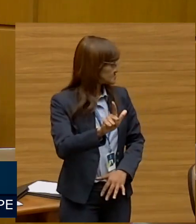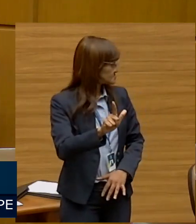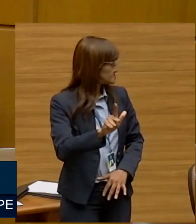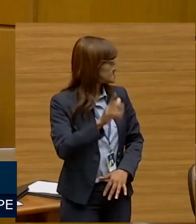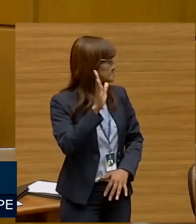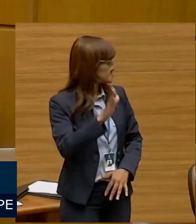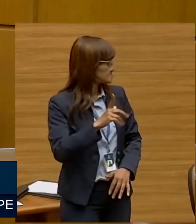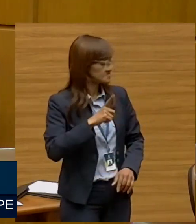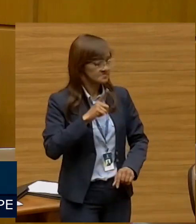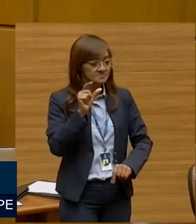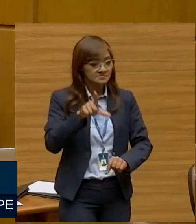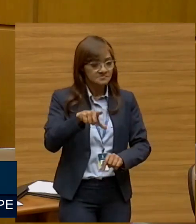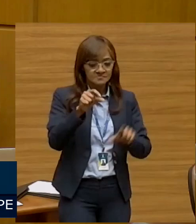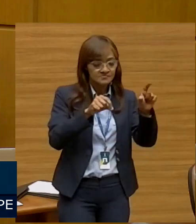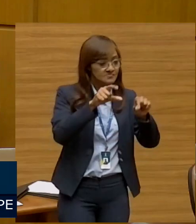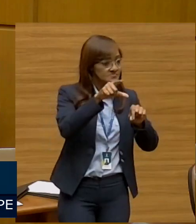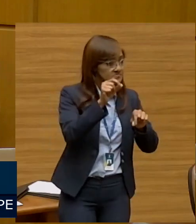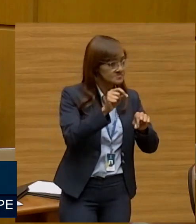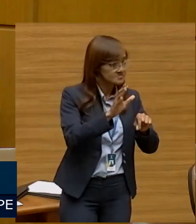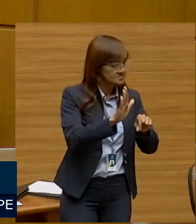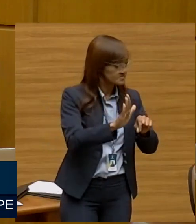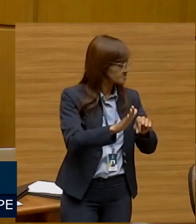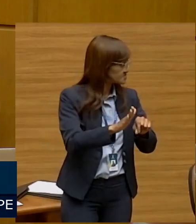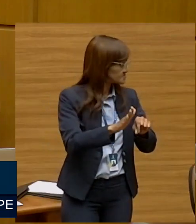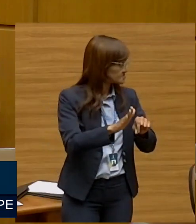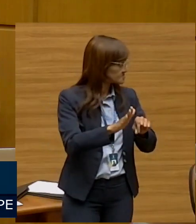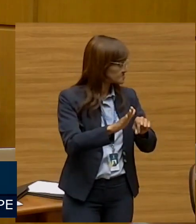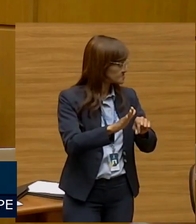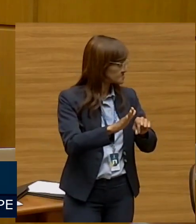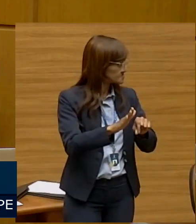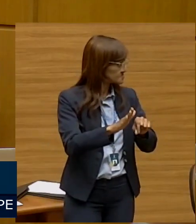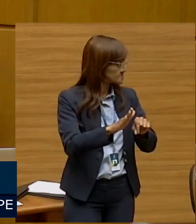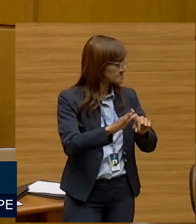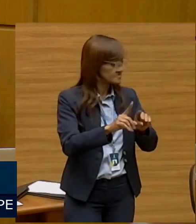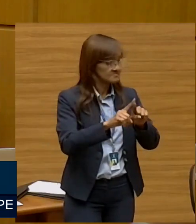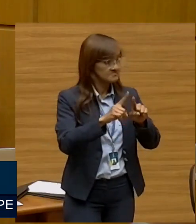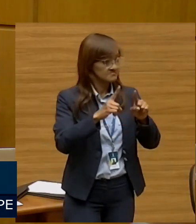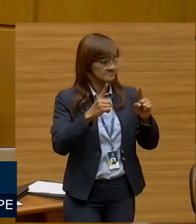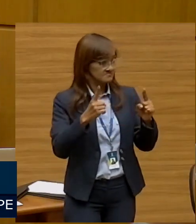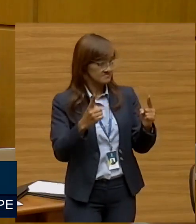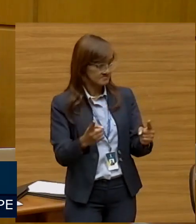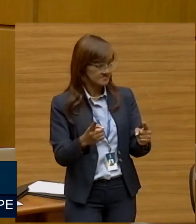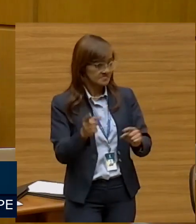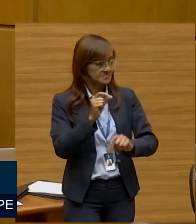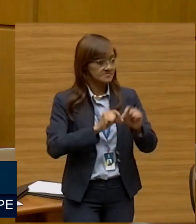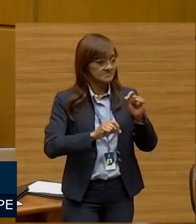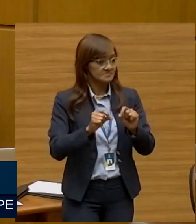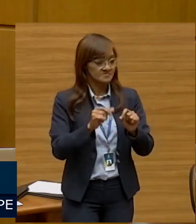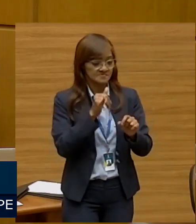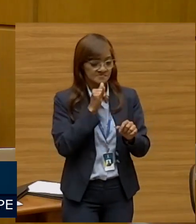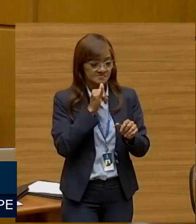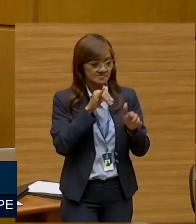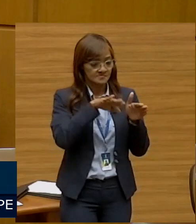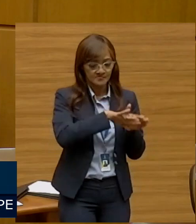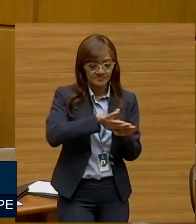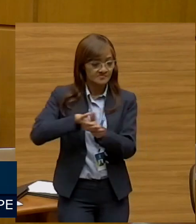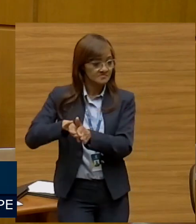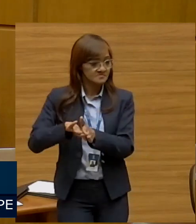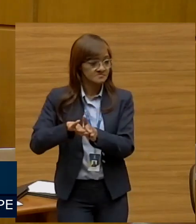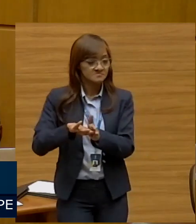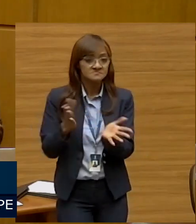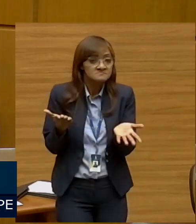serem nomeados, né, eles podem ser colocados em uma condição de invisíveis,